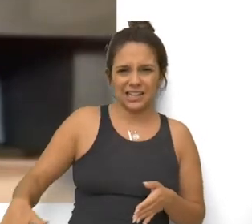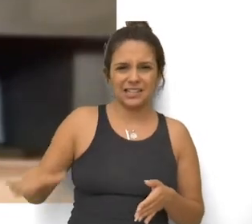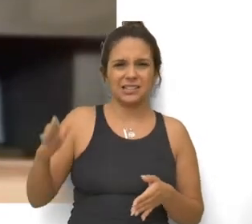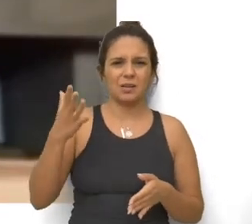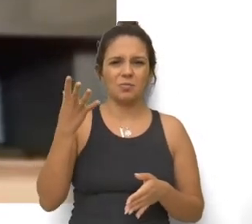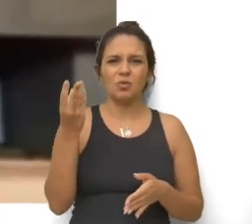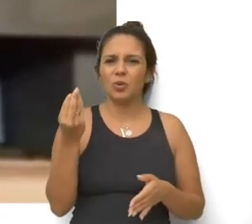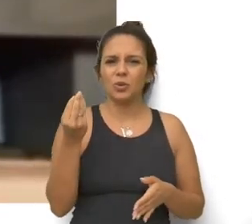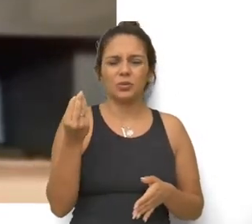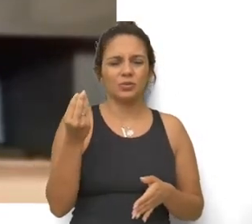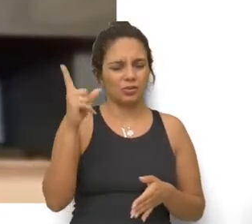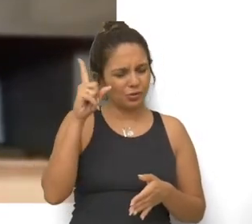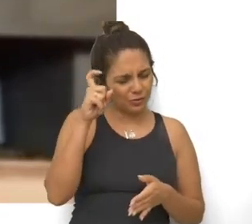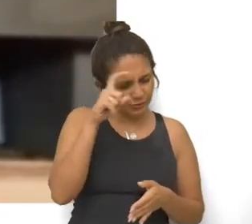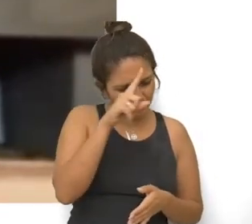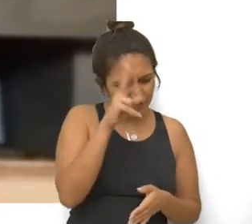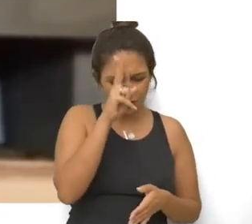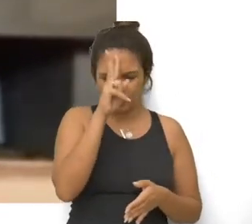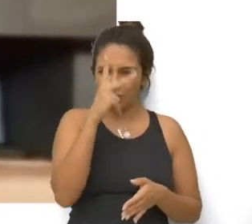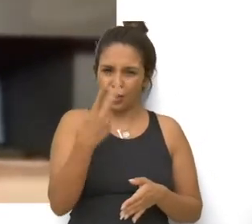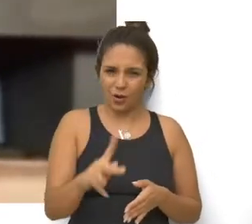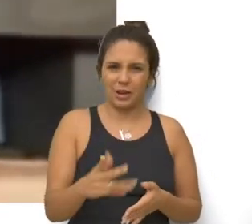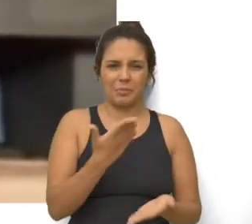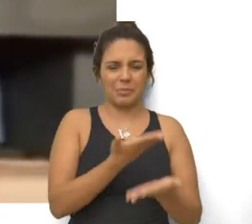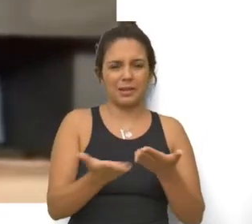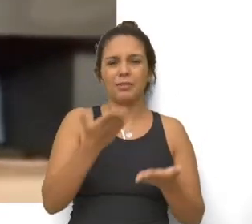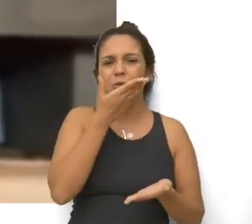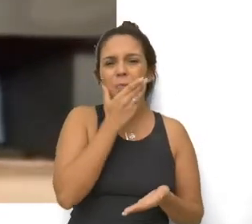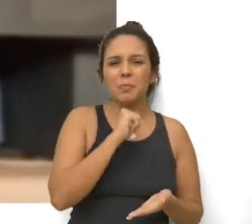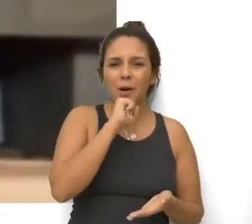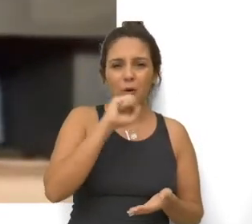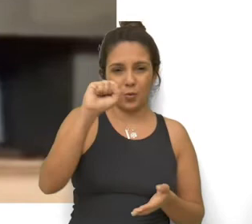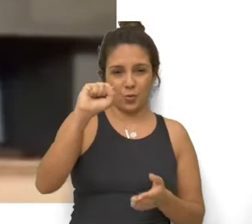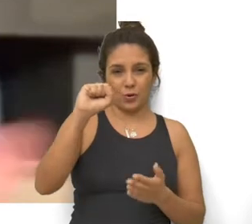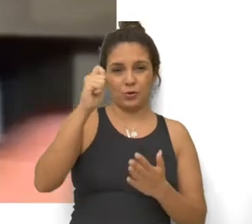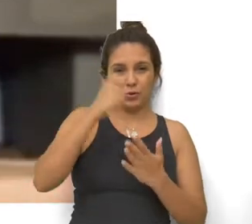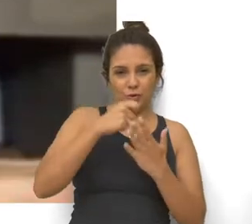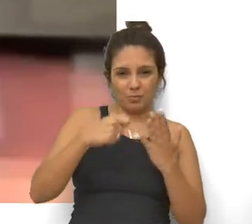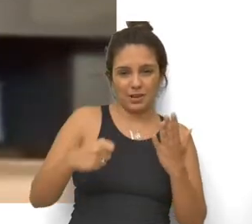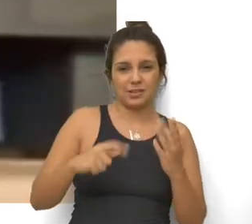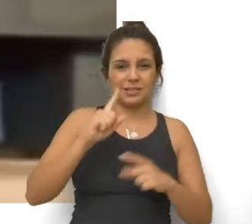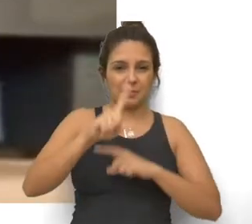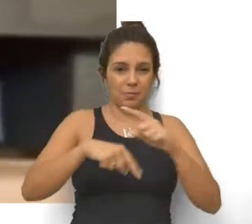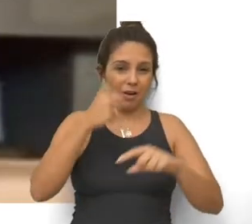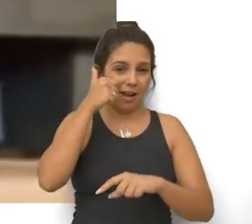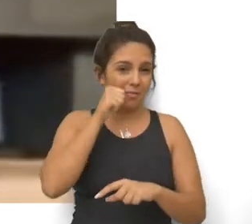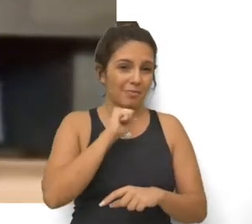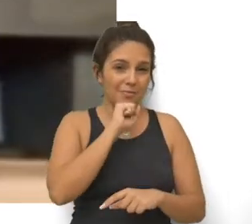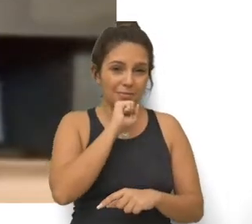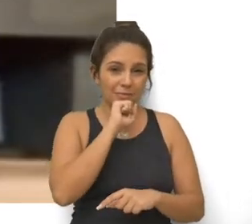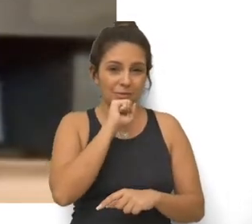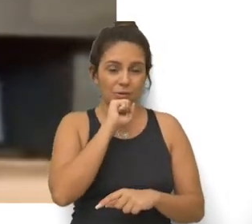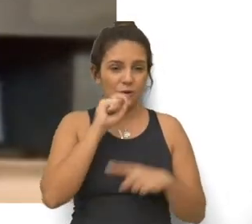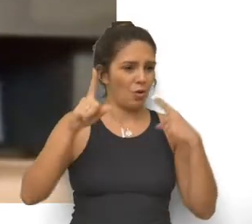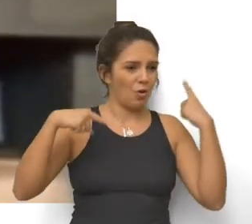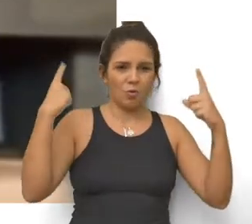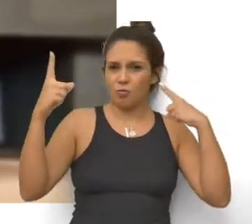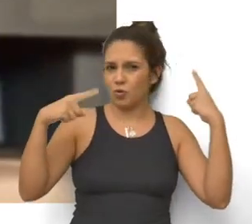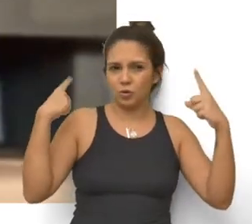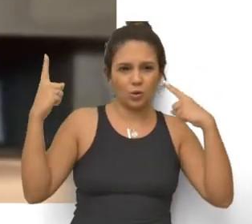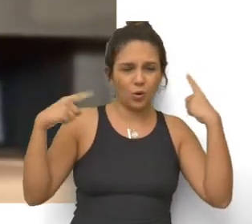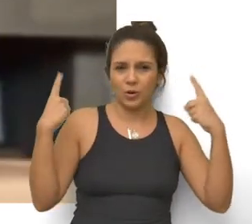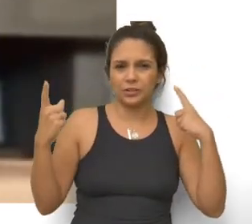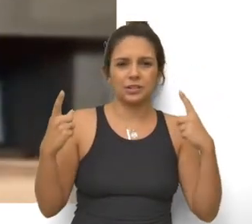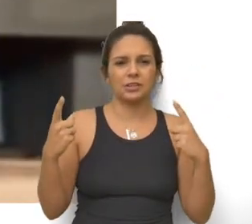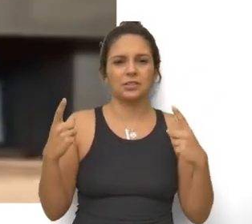muito difícil. Ela perdeu o pai com 8 meses. Em seguida, a mãe dela começou a ter surtos